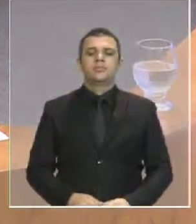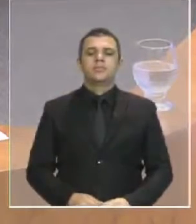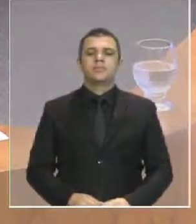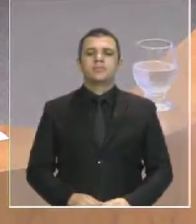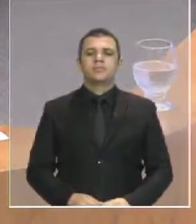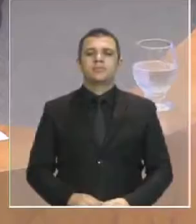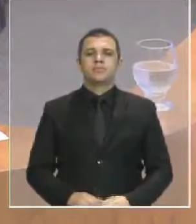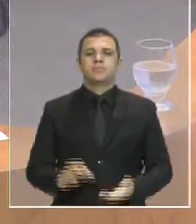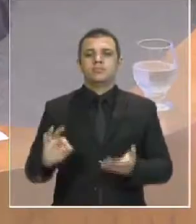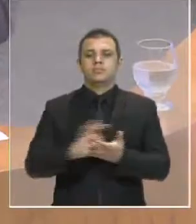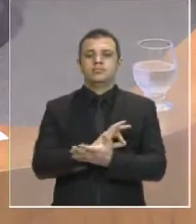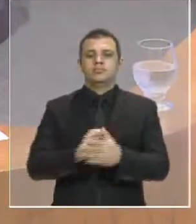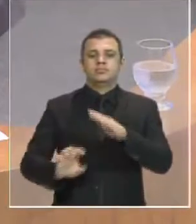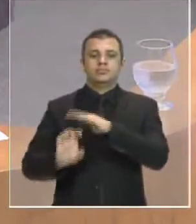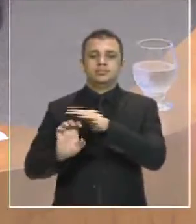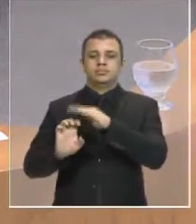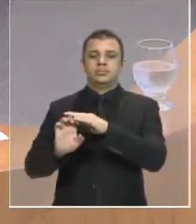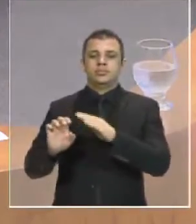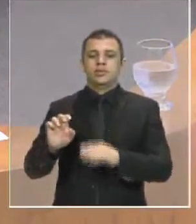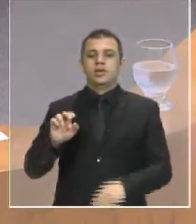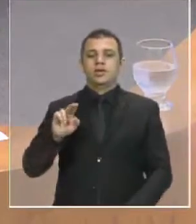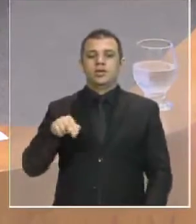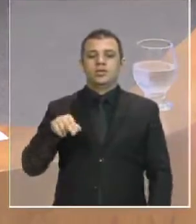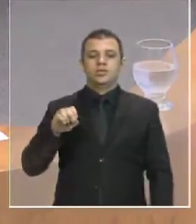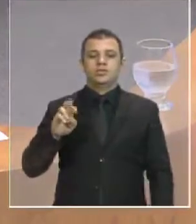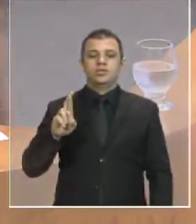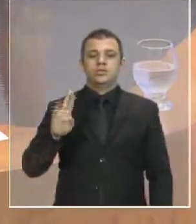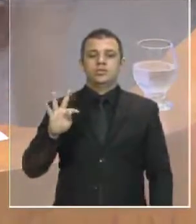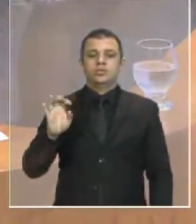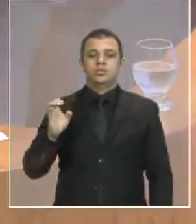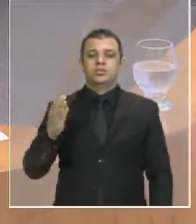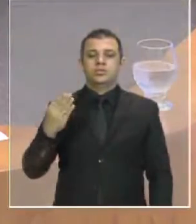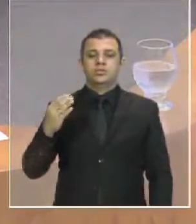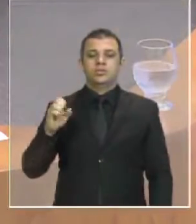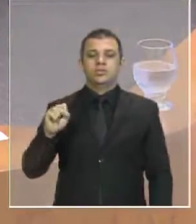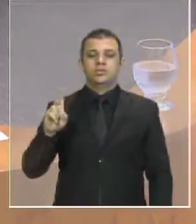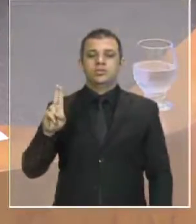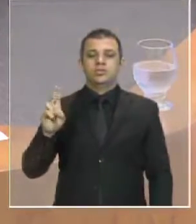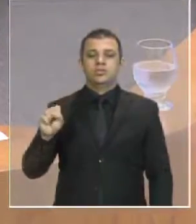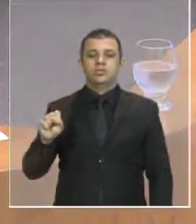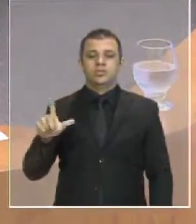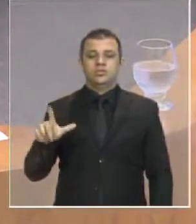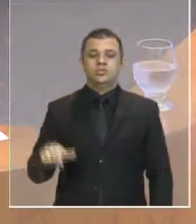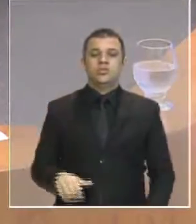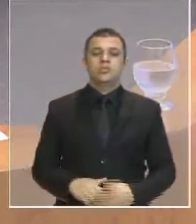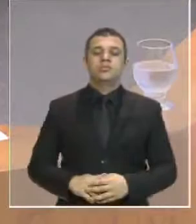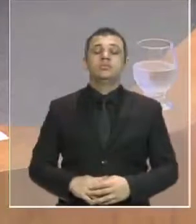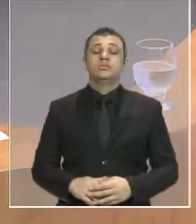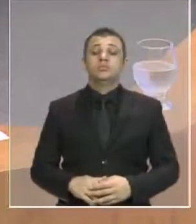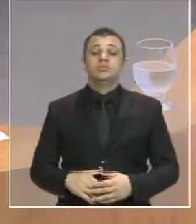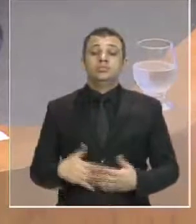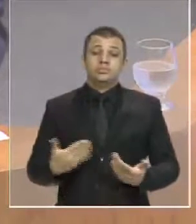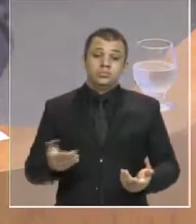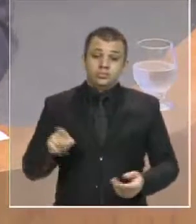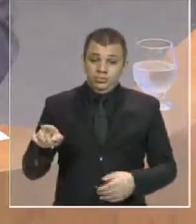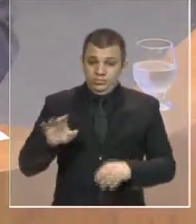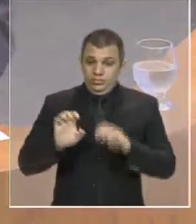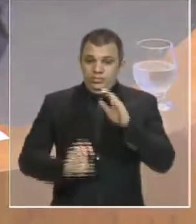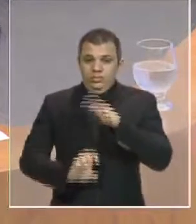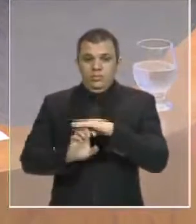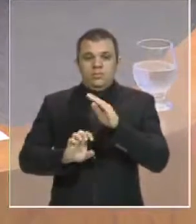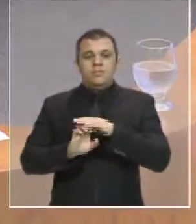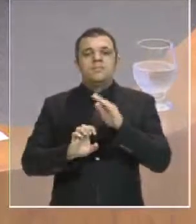Sobre a contratação da empresa Norte-Sul. A empresa Norte-Sul participou do certame e